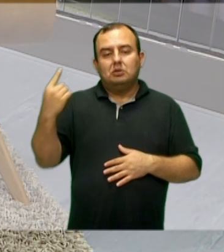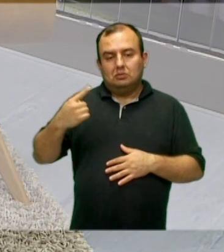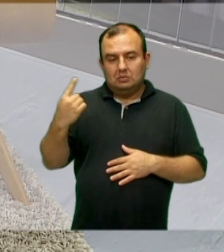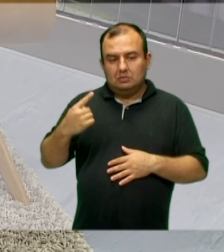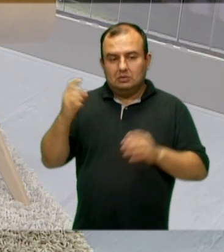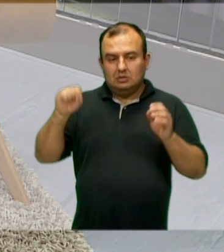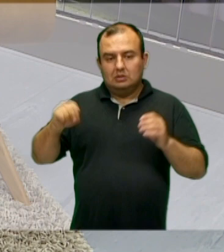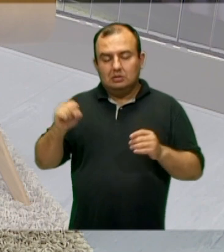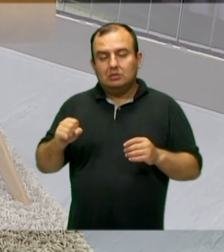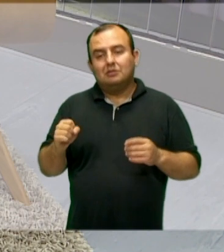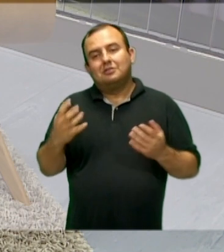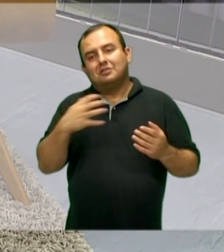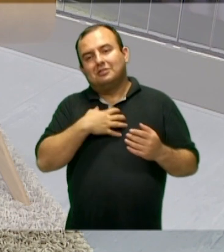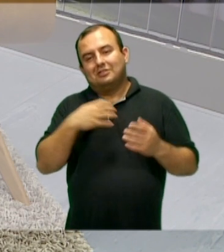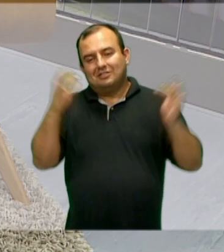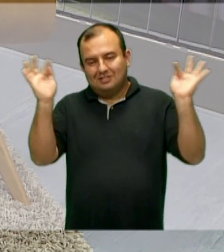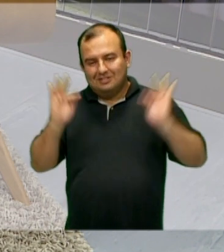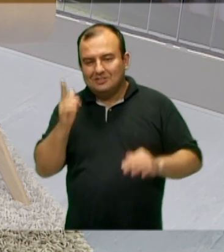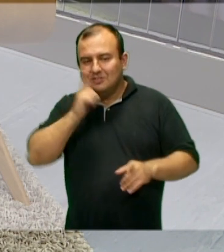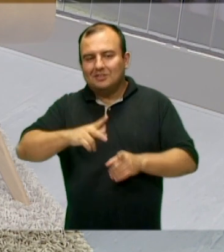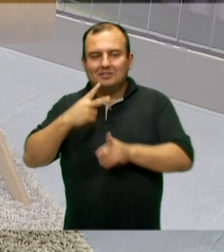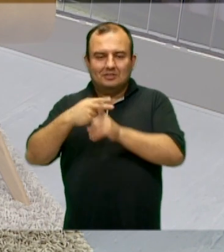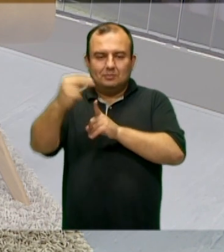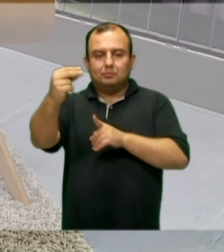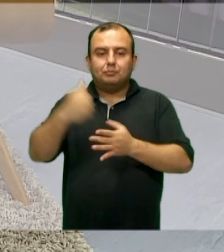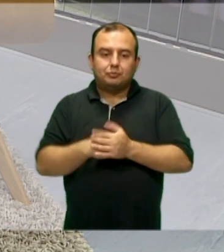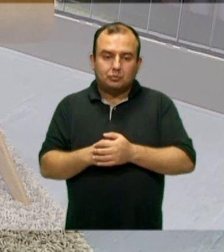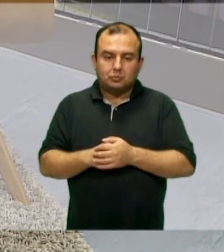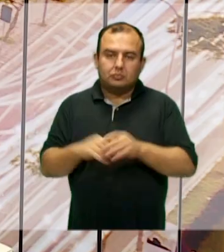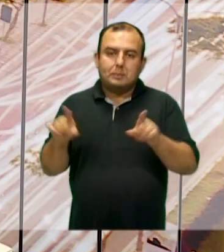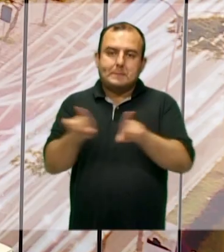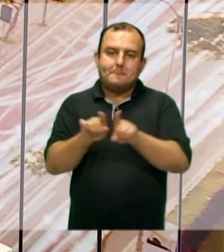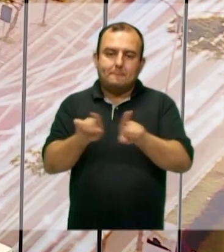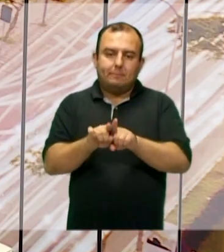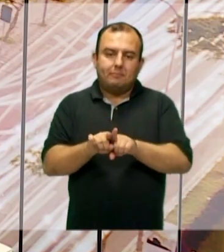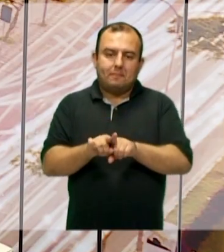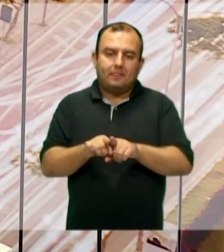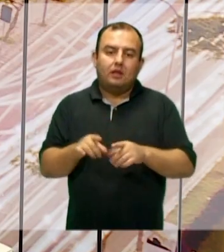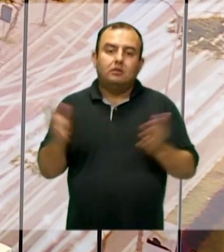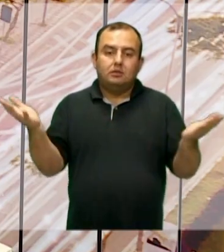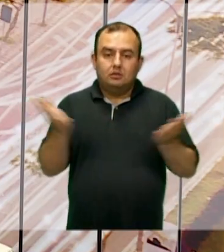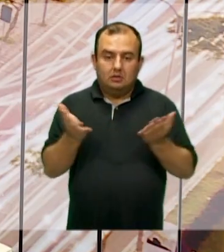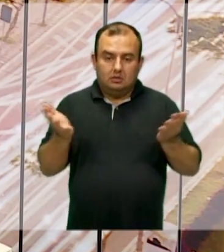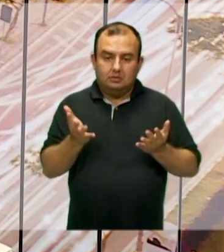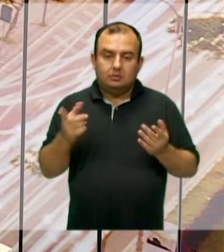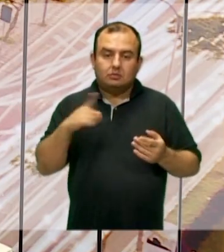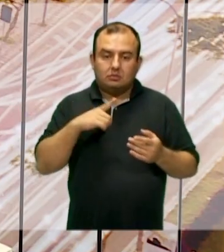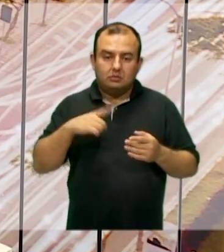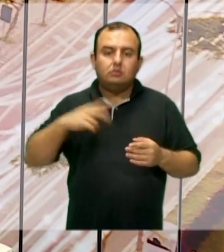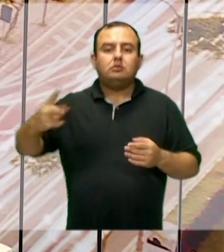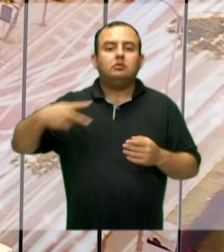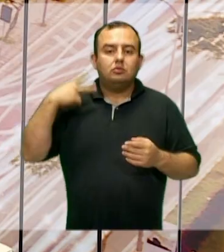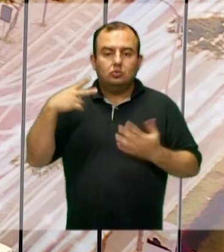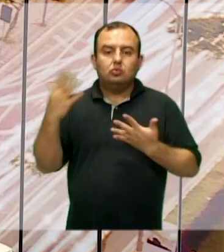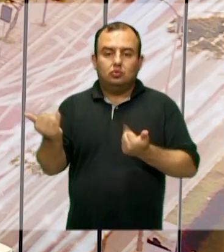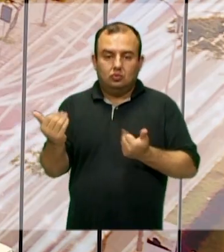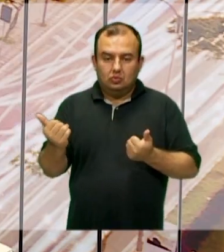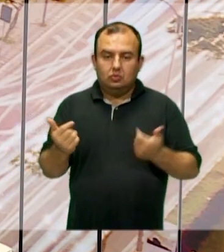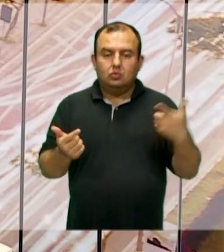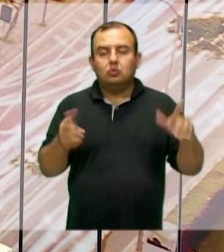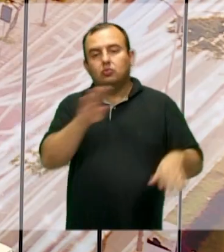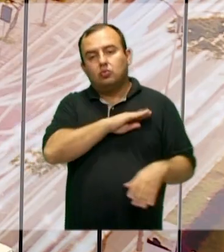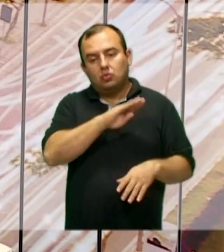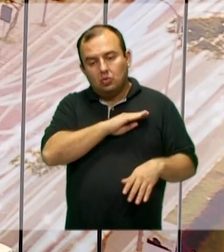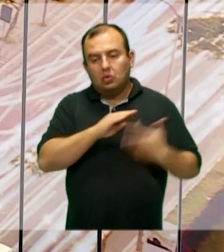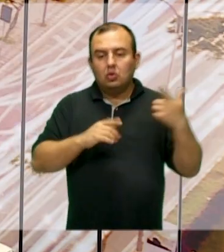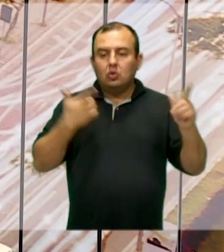eleição e, bem, felizmente eu acabei conseguindo ganhar. Que legal. E agora, né, que você já é vereador mirim, os seus colegas de